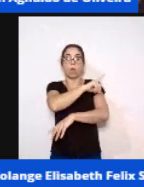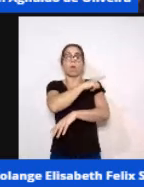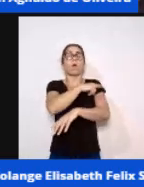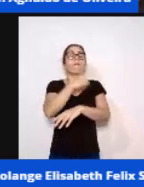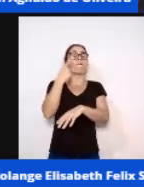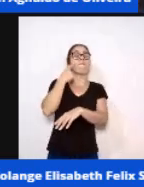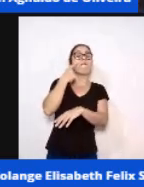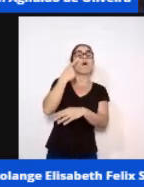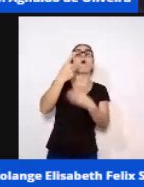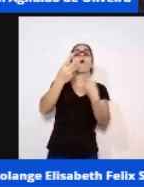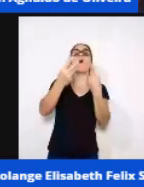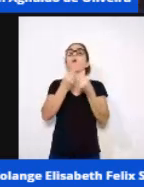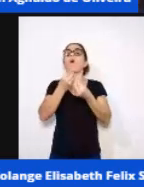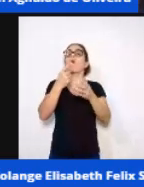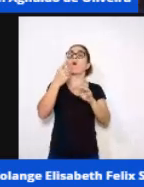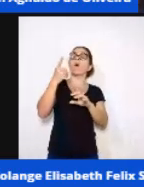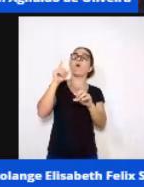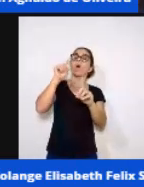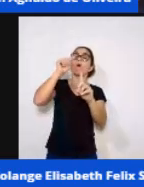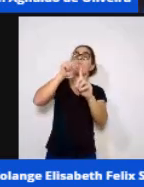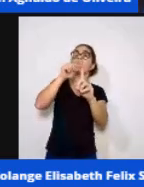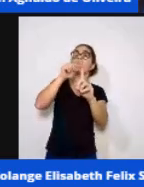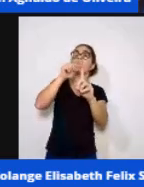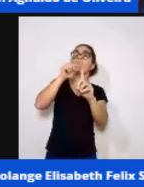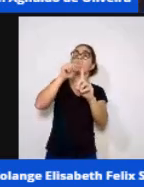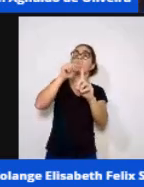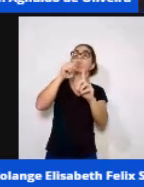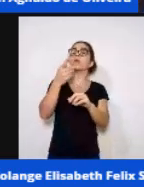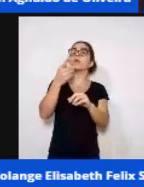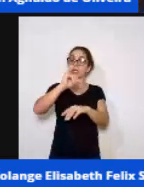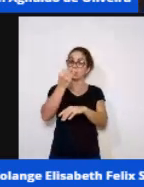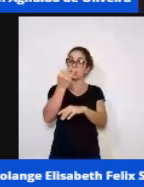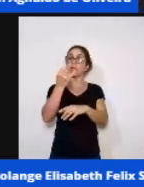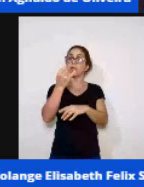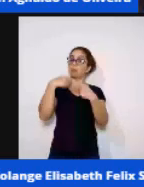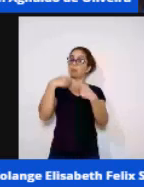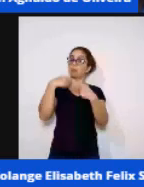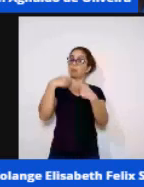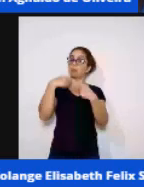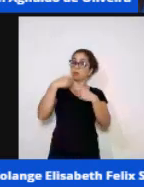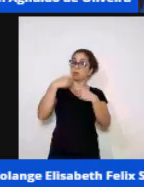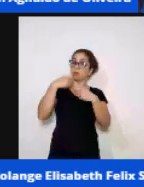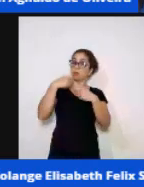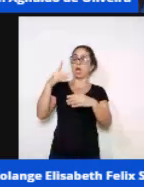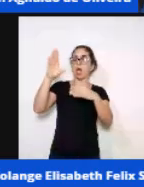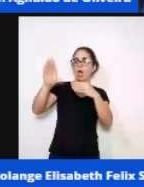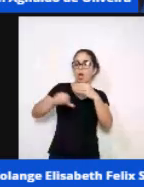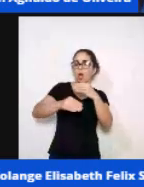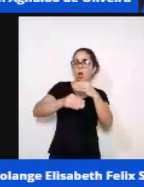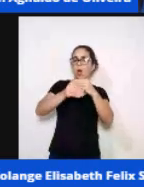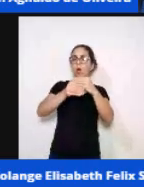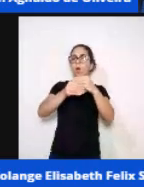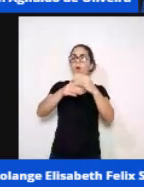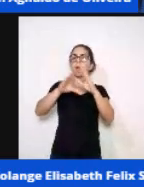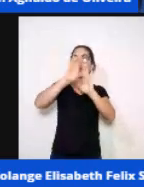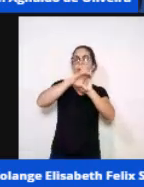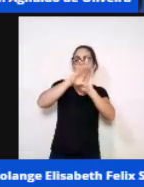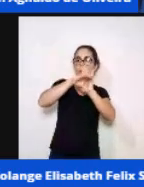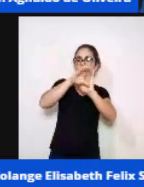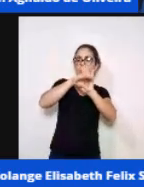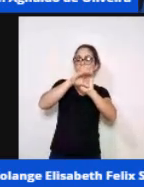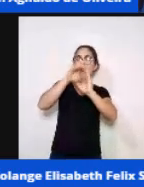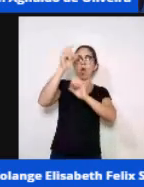ou não retomar conceitos que foram adquiridos em anos anteriores. Veja que eu havia dito lá,